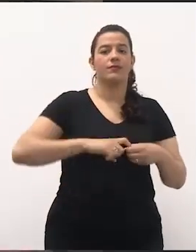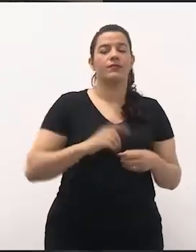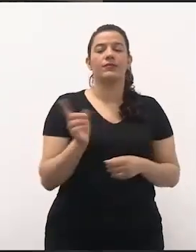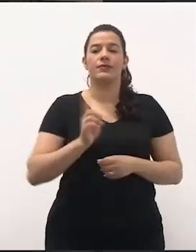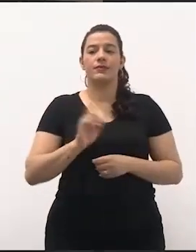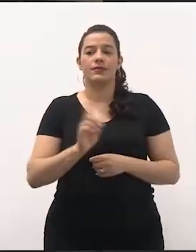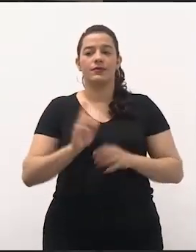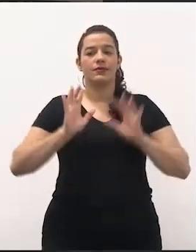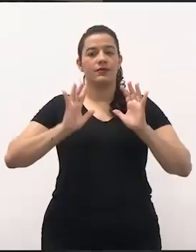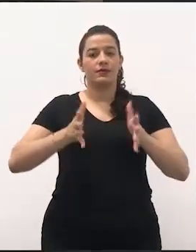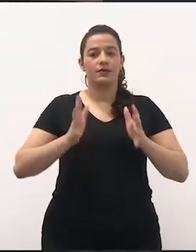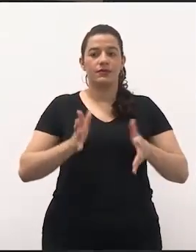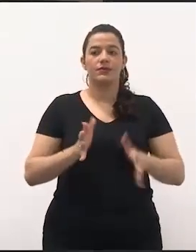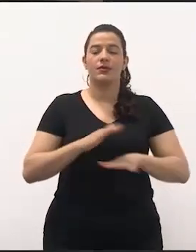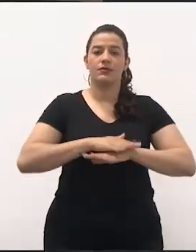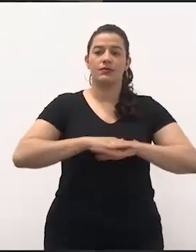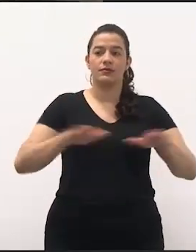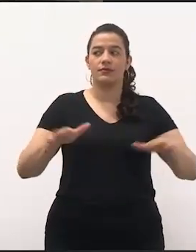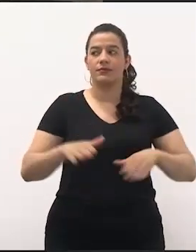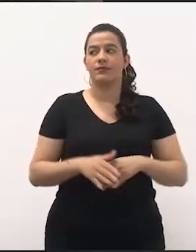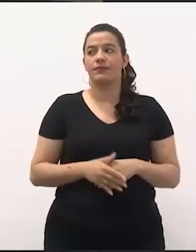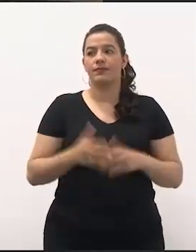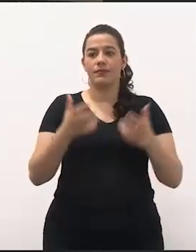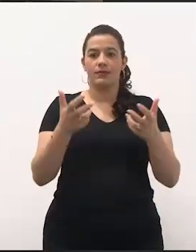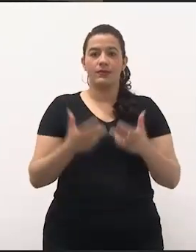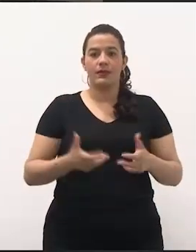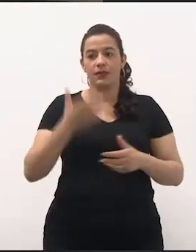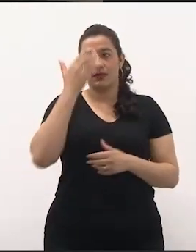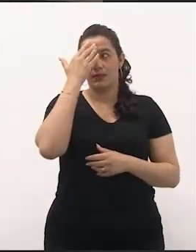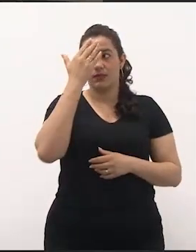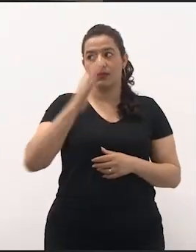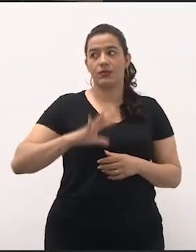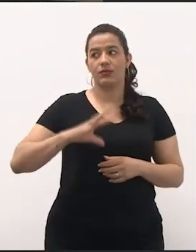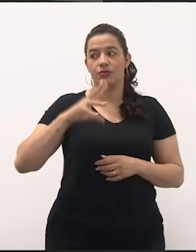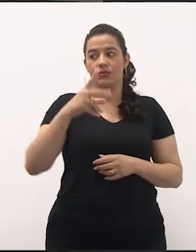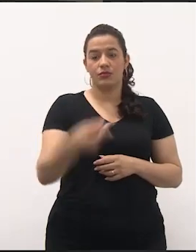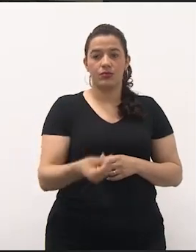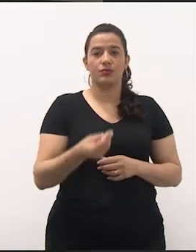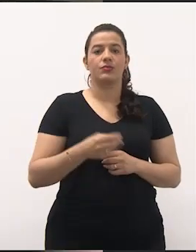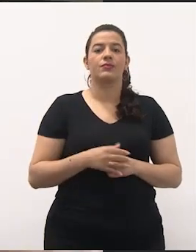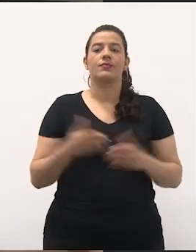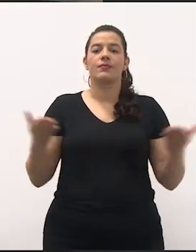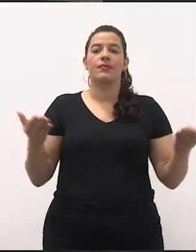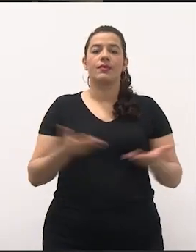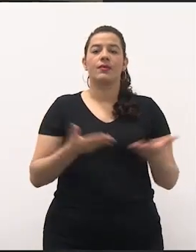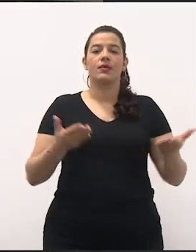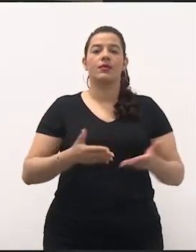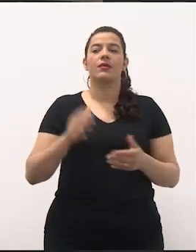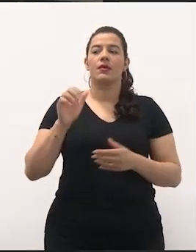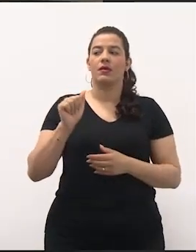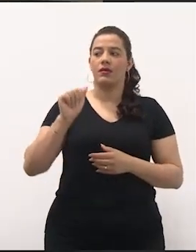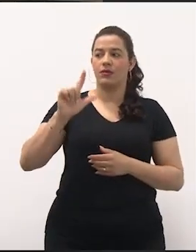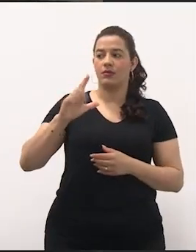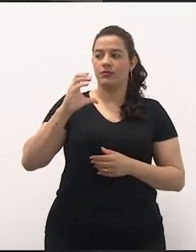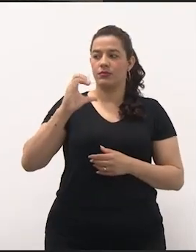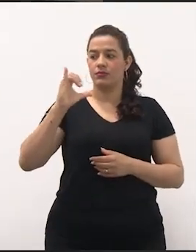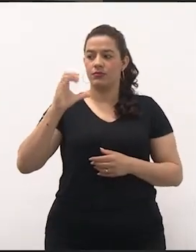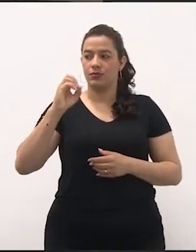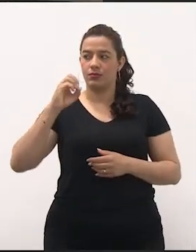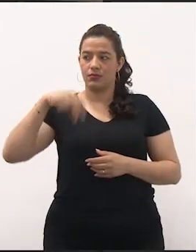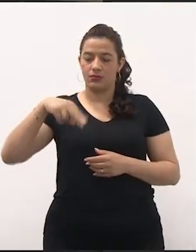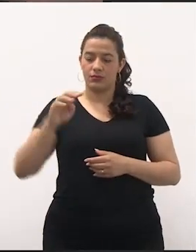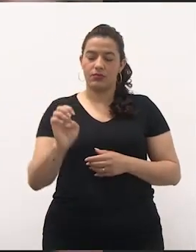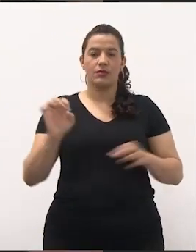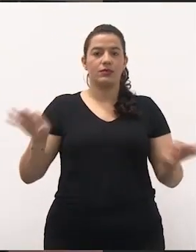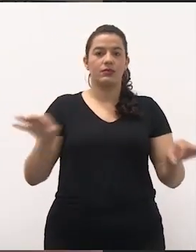comigo, porque a gente já está encerrando. Quero agradecer, então, a disponibilidade de todos. Então, vou passar a palavra para a Alcione, depois o Anderson e a gente encerra,